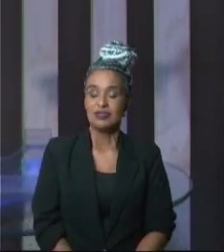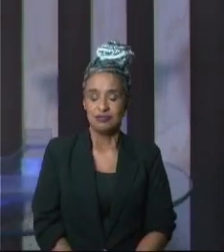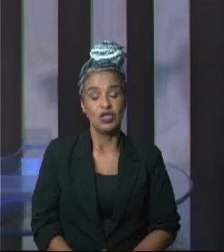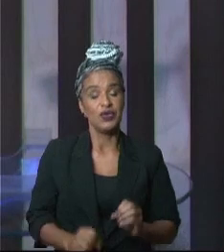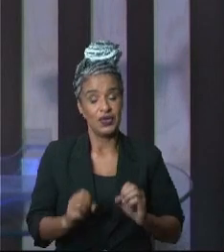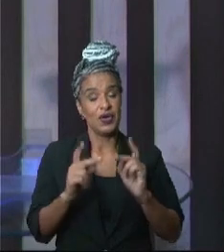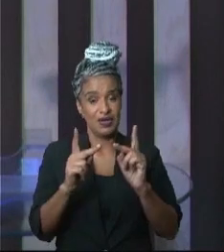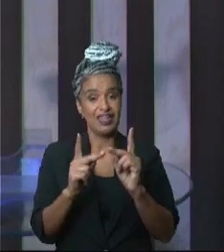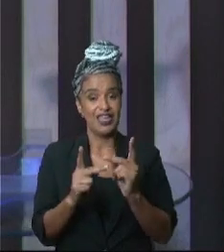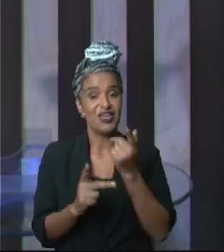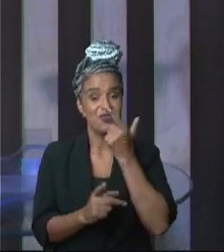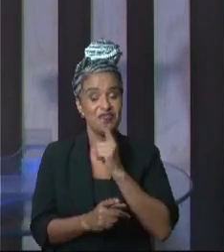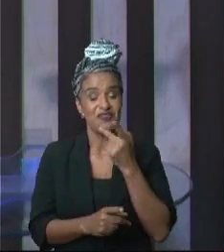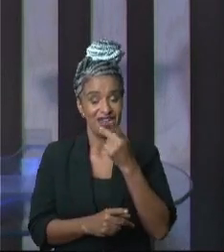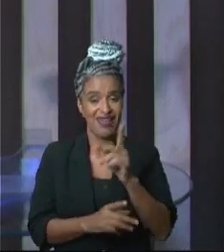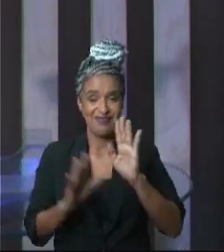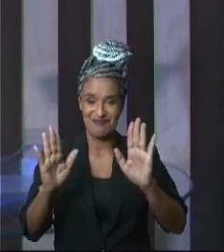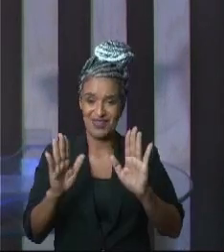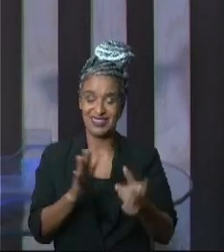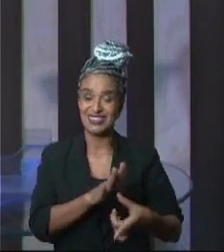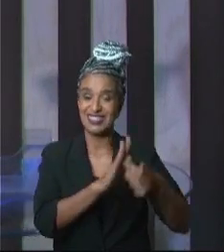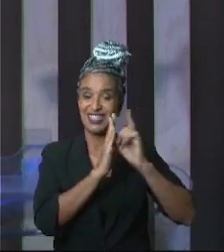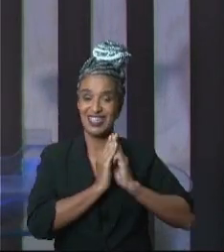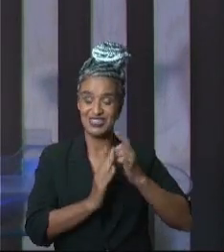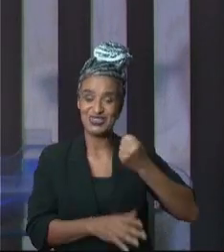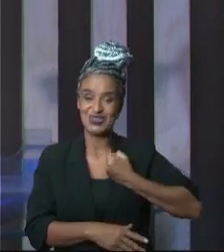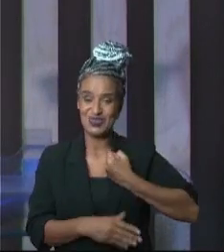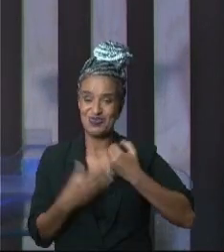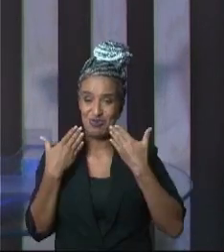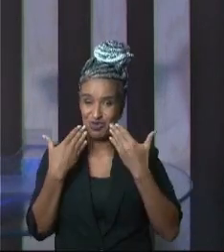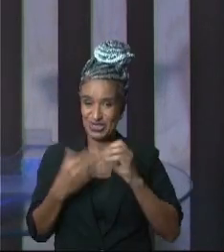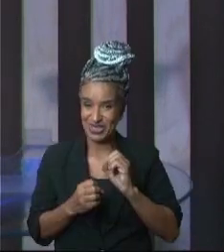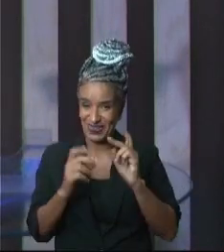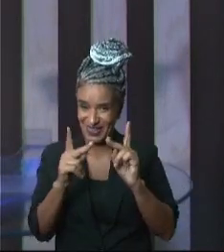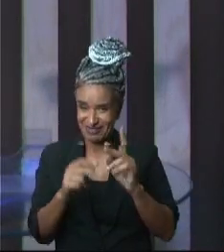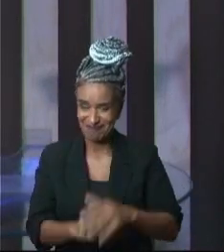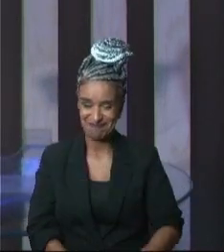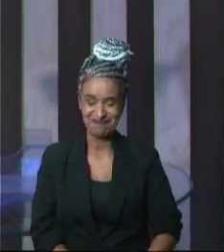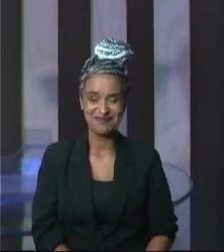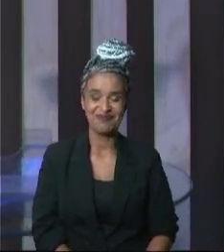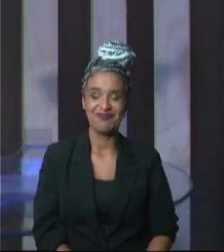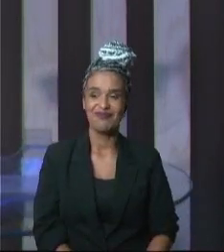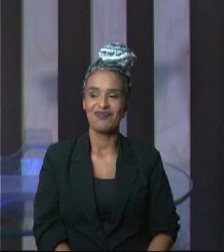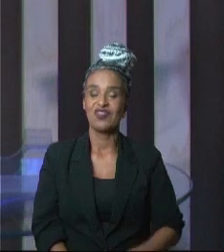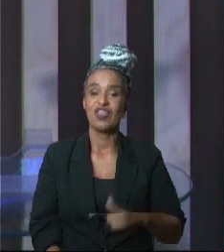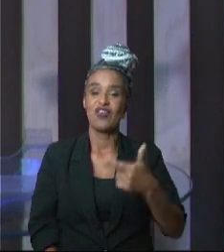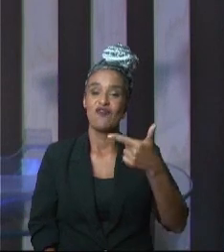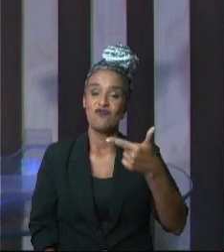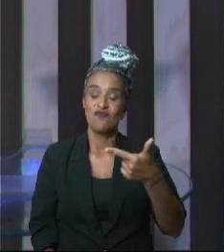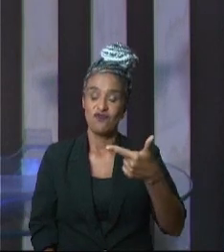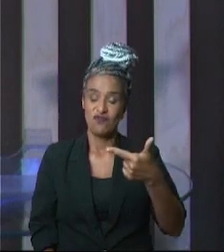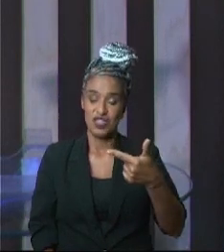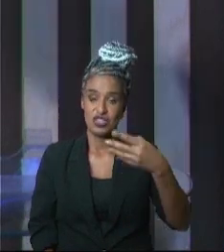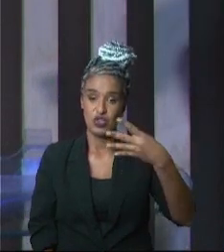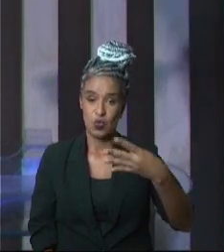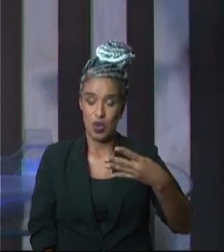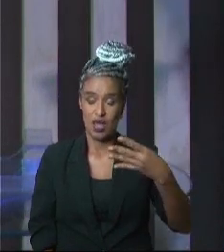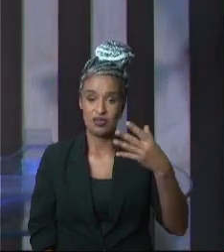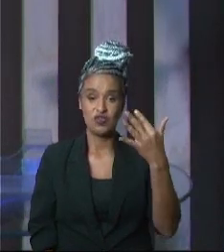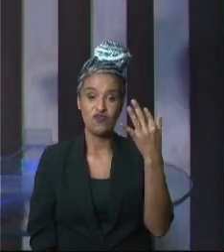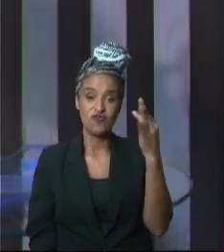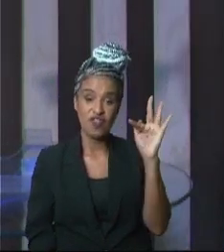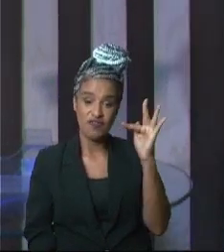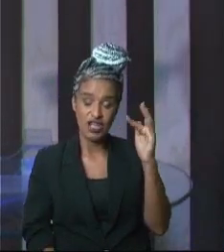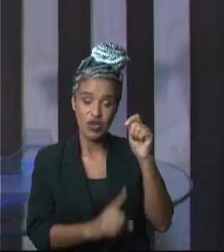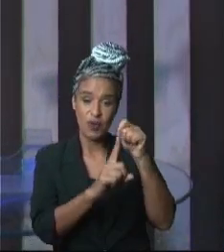Tá bom, eu vou chegar lá, mas antes eu quero trazer mais alguns dados. Tá bom? De 24 de fevereiro de